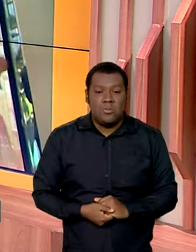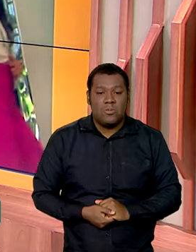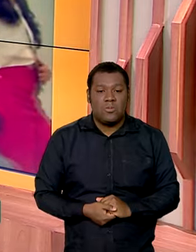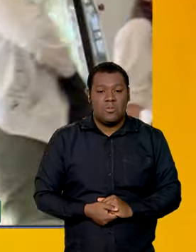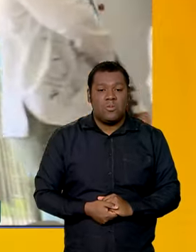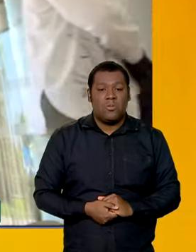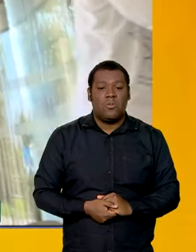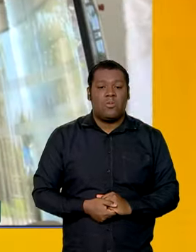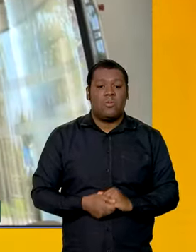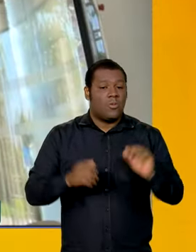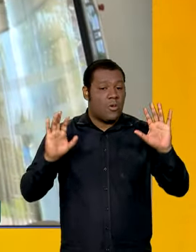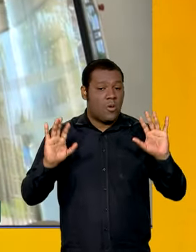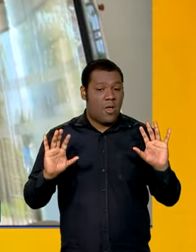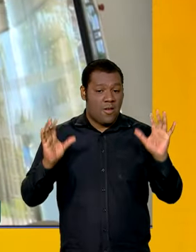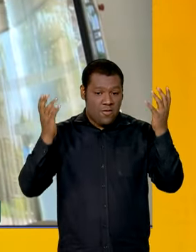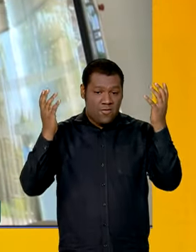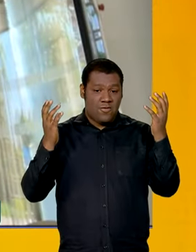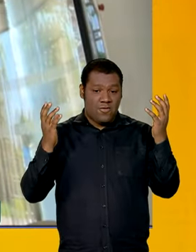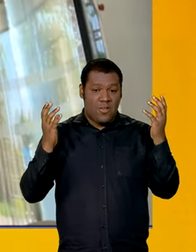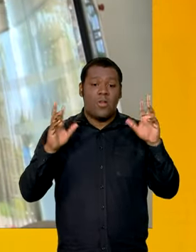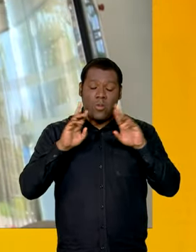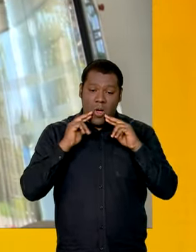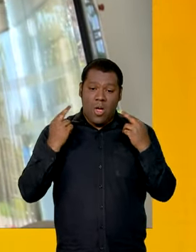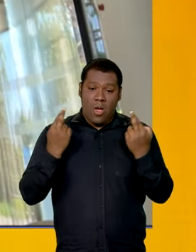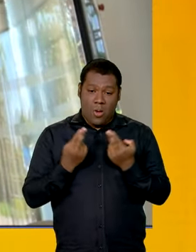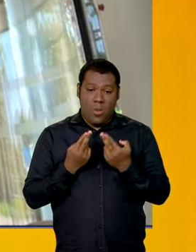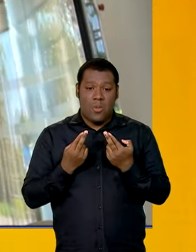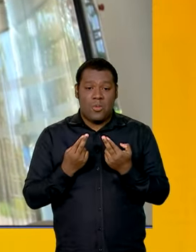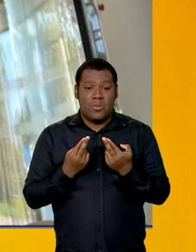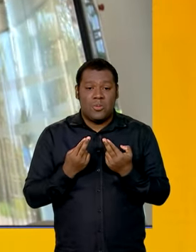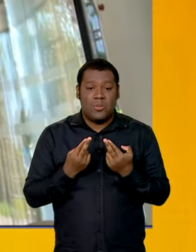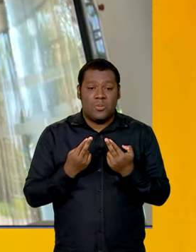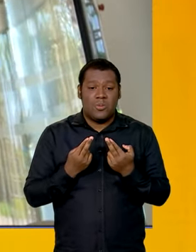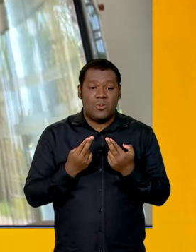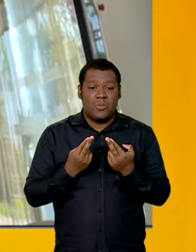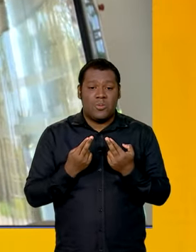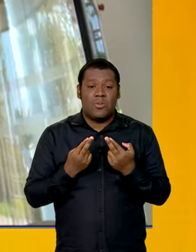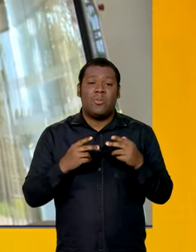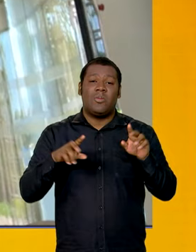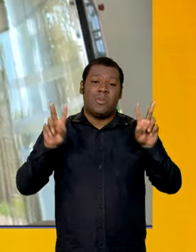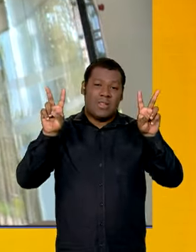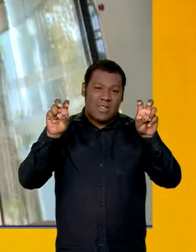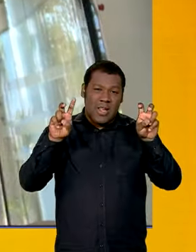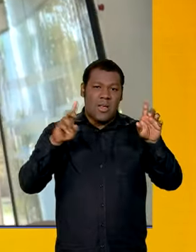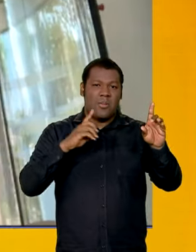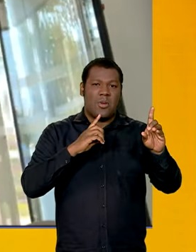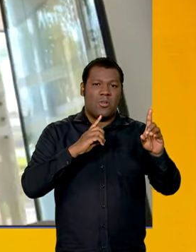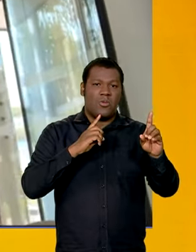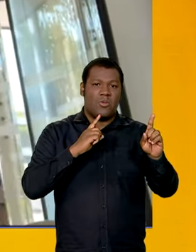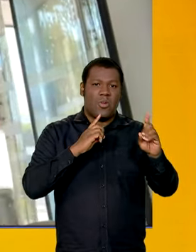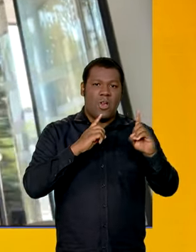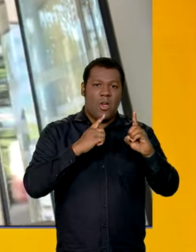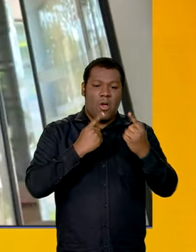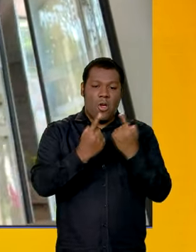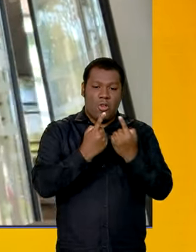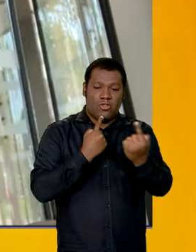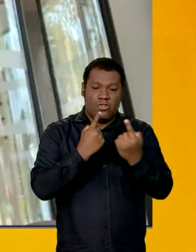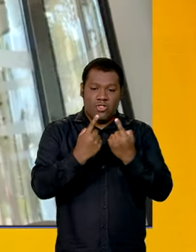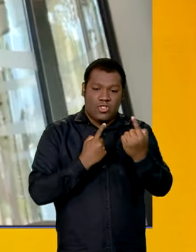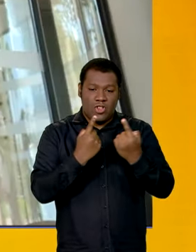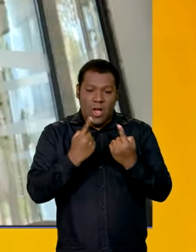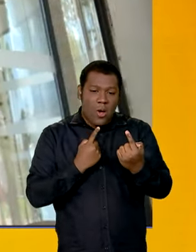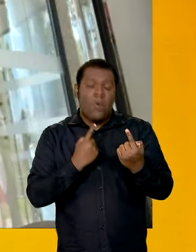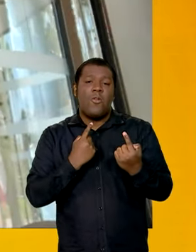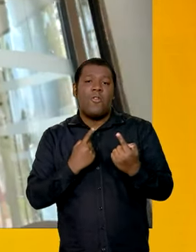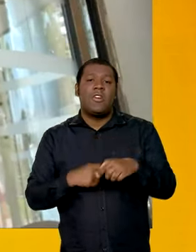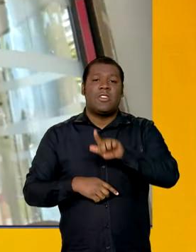Esse evento, ele é um evento paralelo, ele tem o nome de Diálogos G20 Integridade da